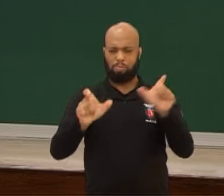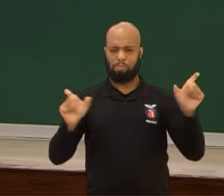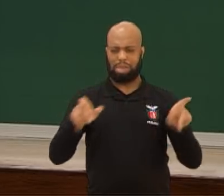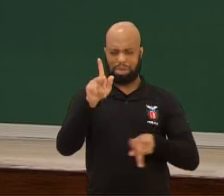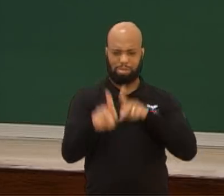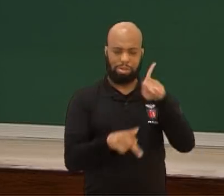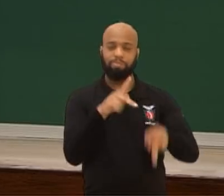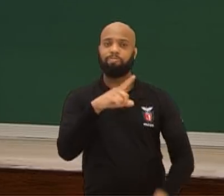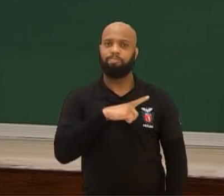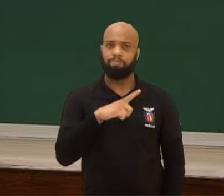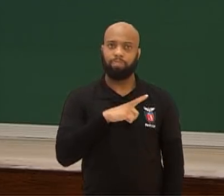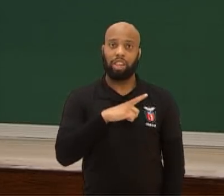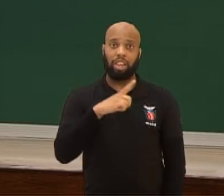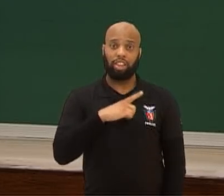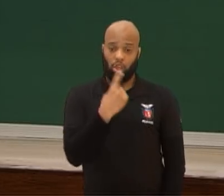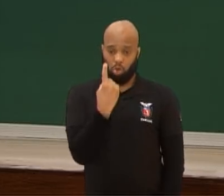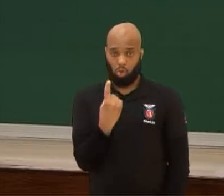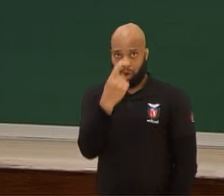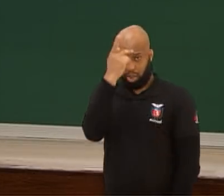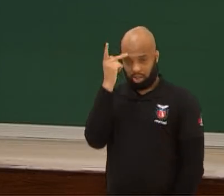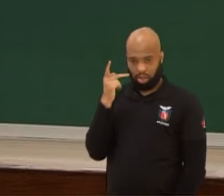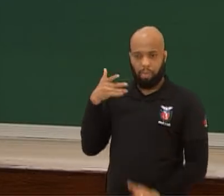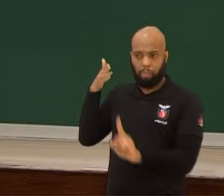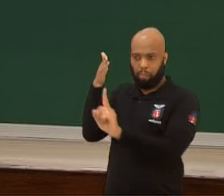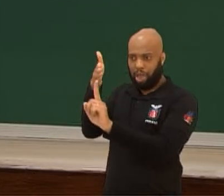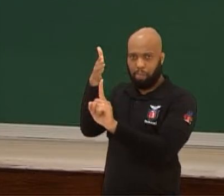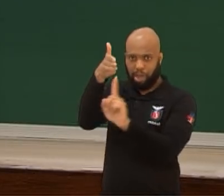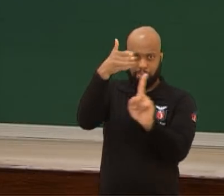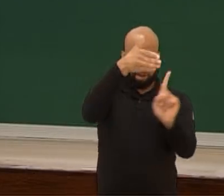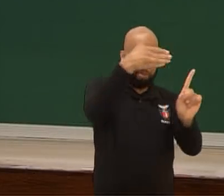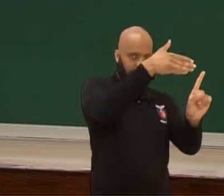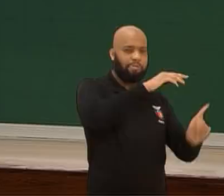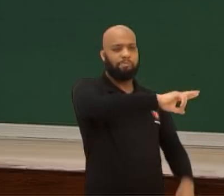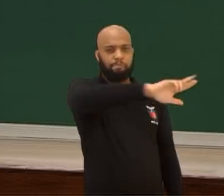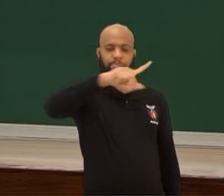que é justamente de um ponto para vários outros pontos.